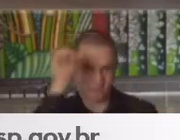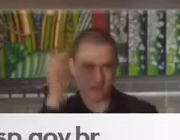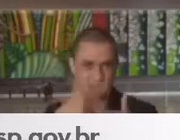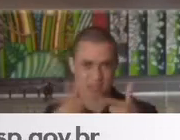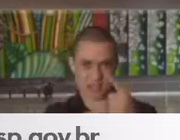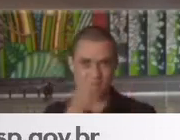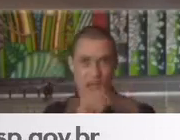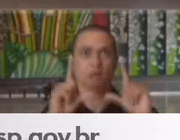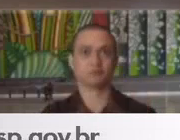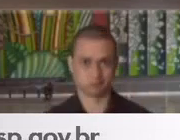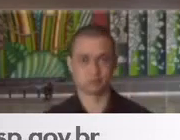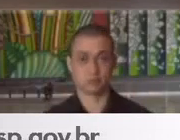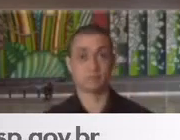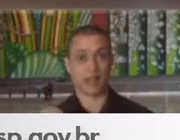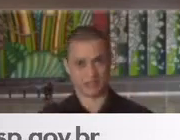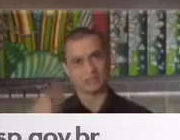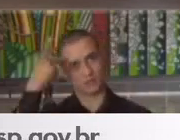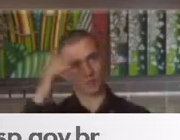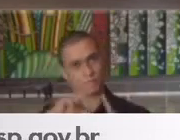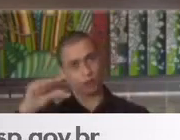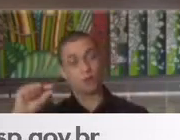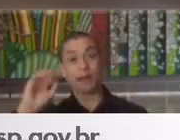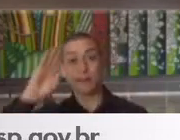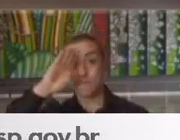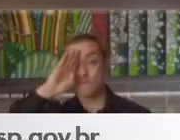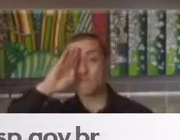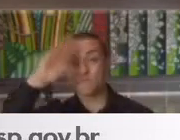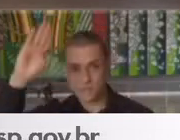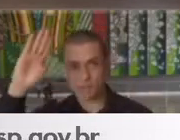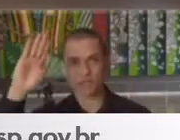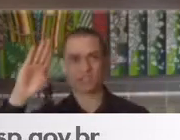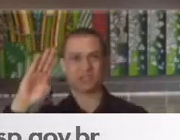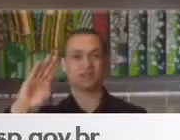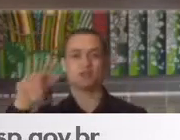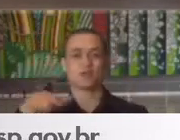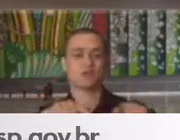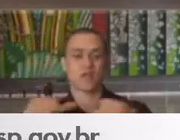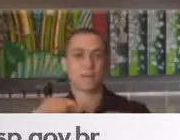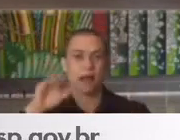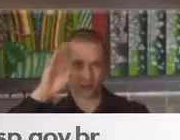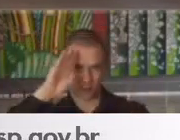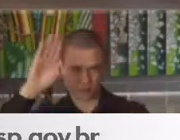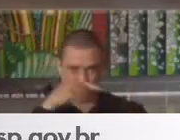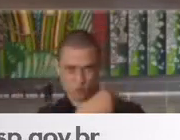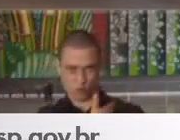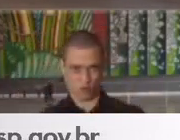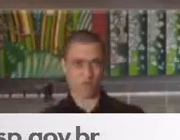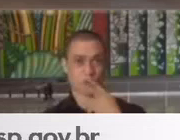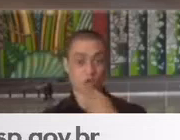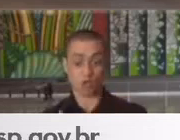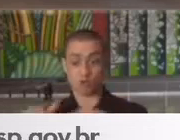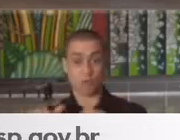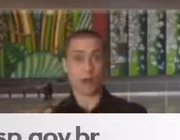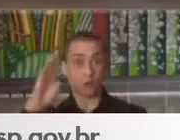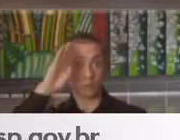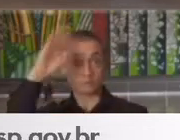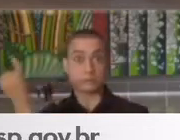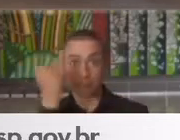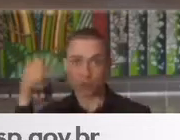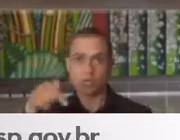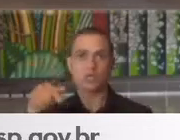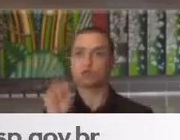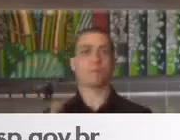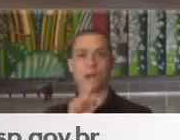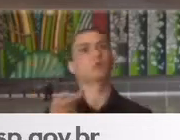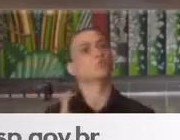Paulo, e principalmente preservando atividades essenciais, como mencionado pelo governador, não só de